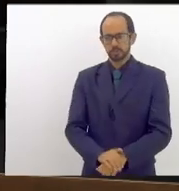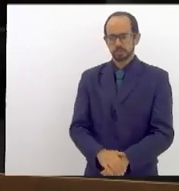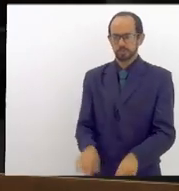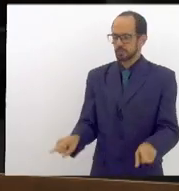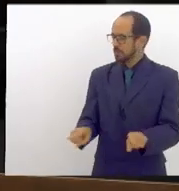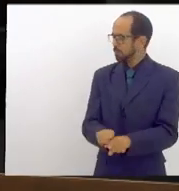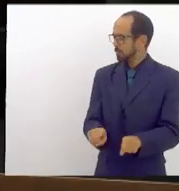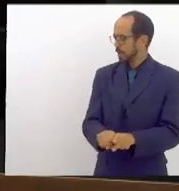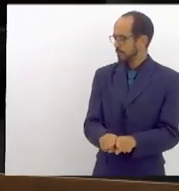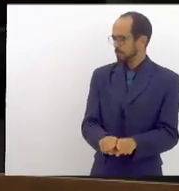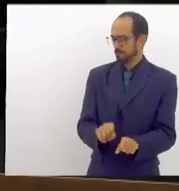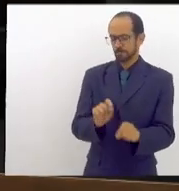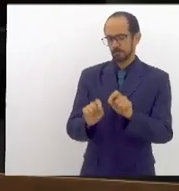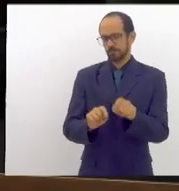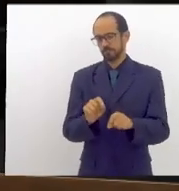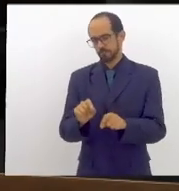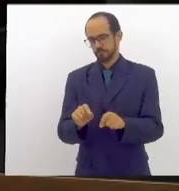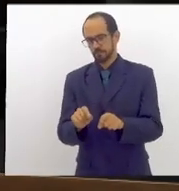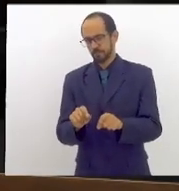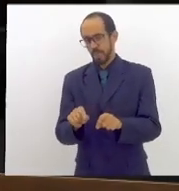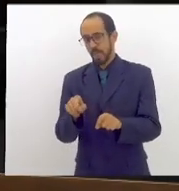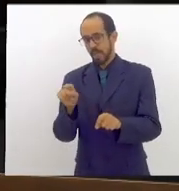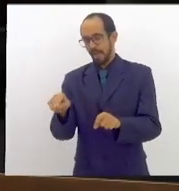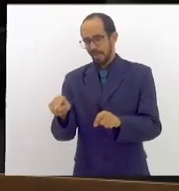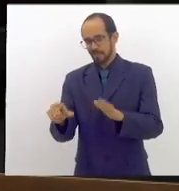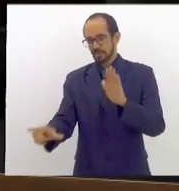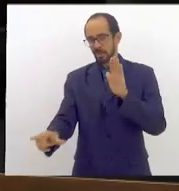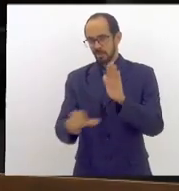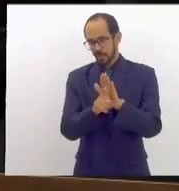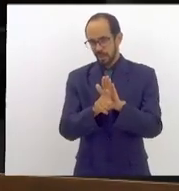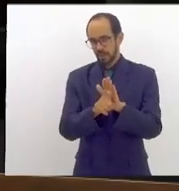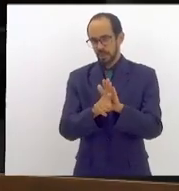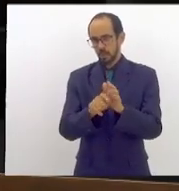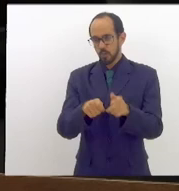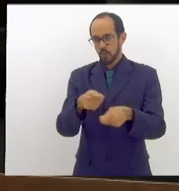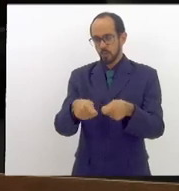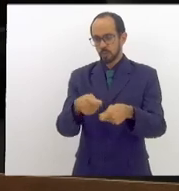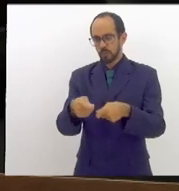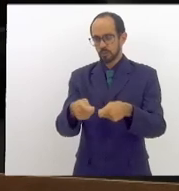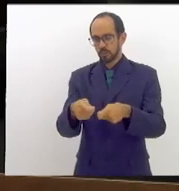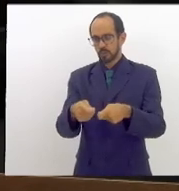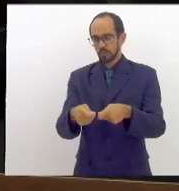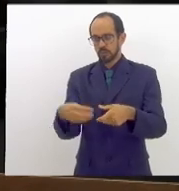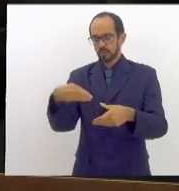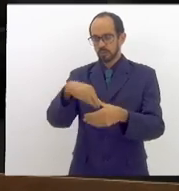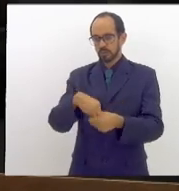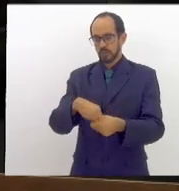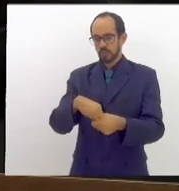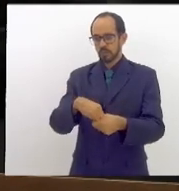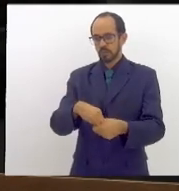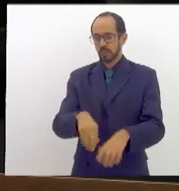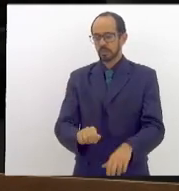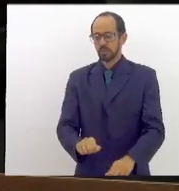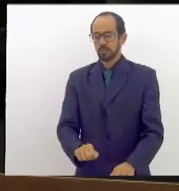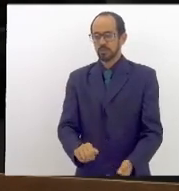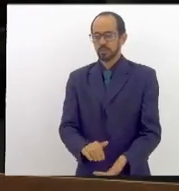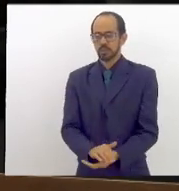mais essa legalidade com controle interno é também responsável